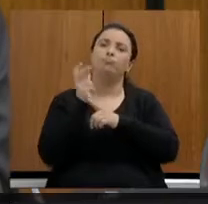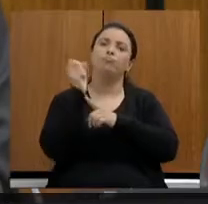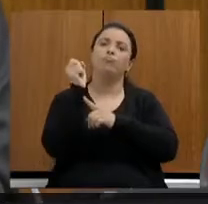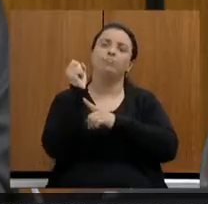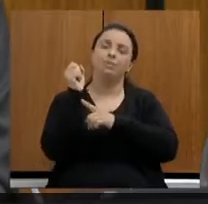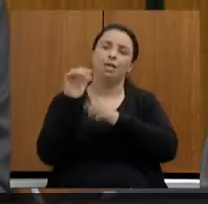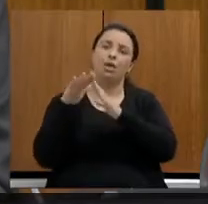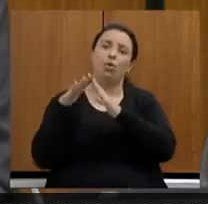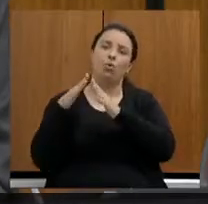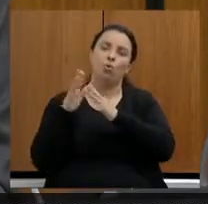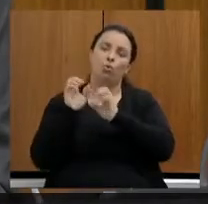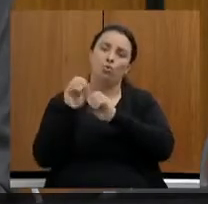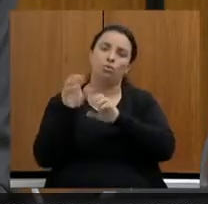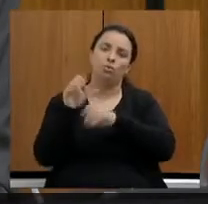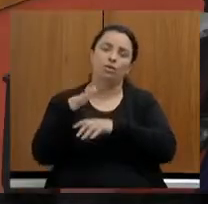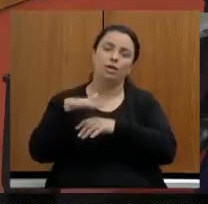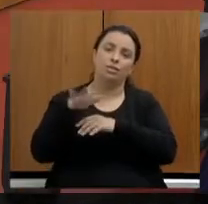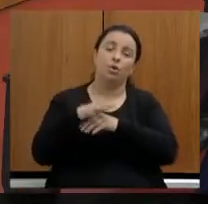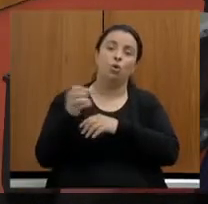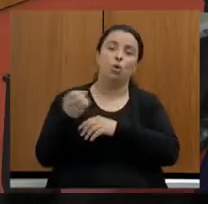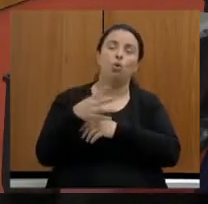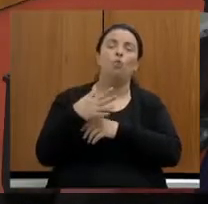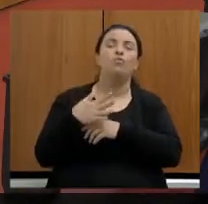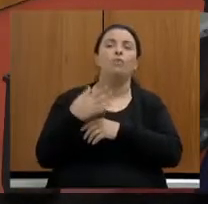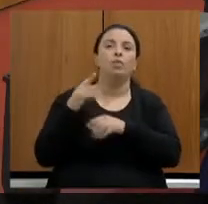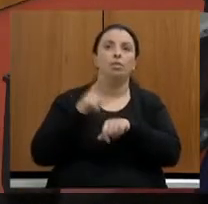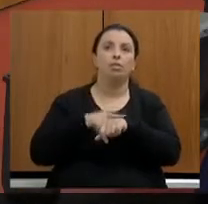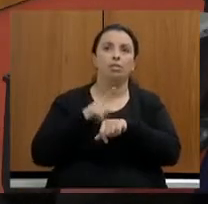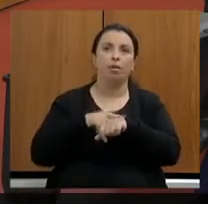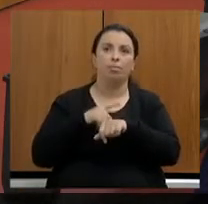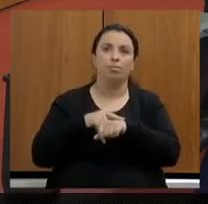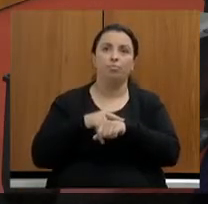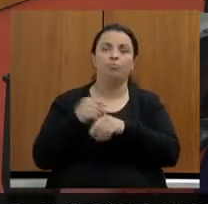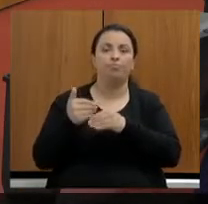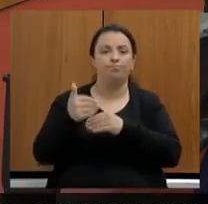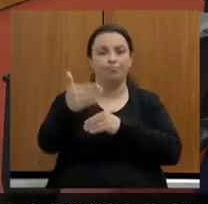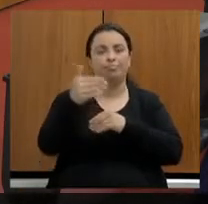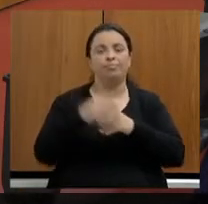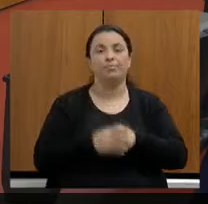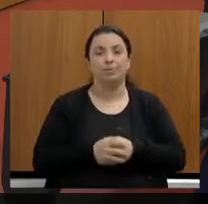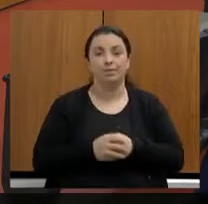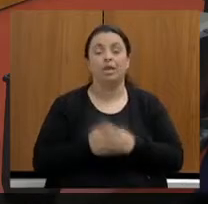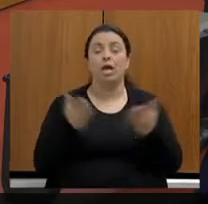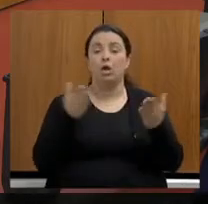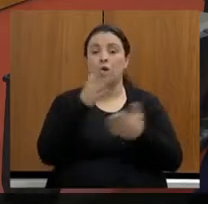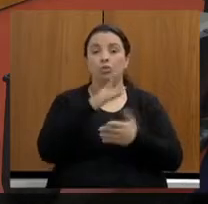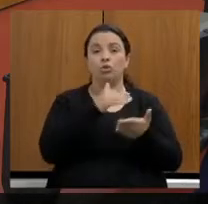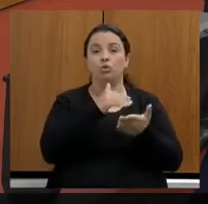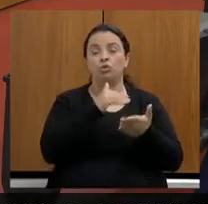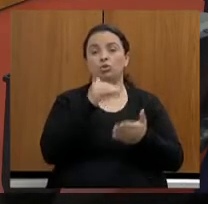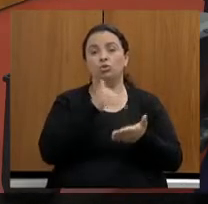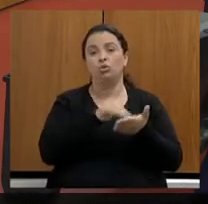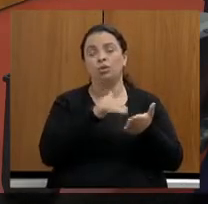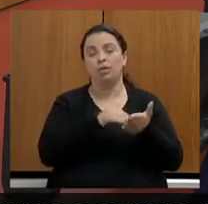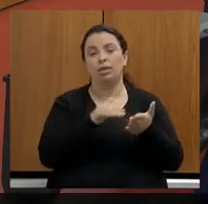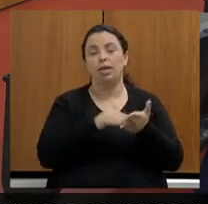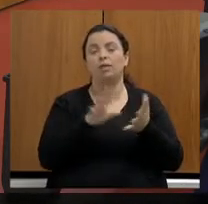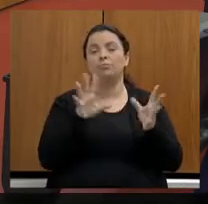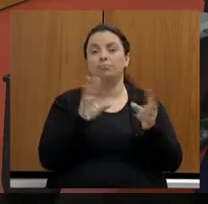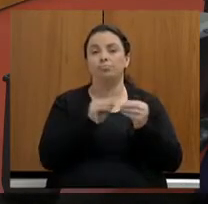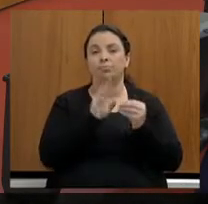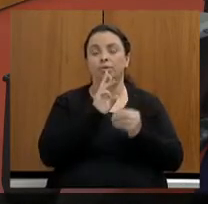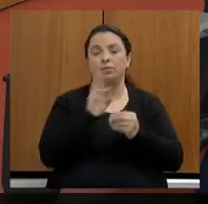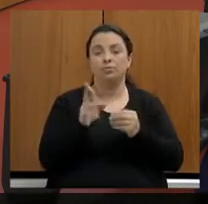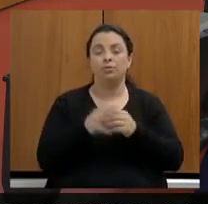Educacional de Minas Gerais Obrigado Professor brigada Deputado com a palavra secretária Júlia para suas considerações Obrigado Deputado